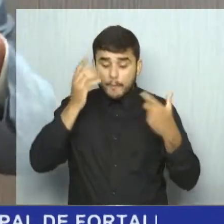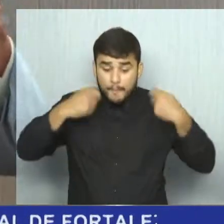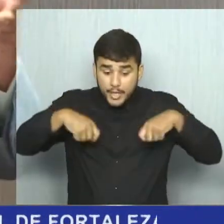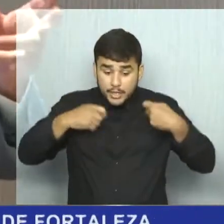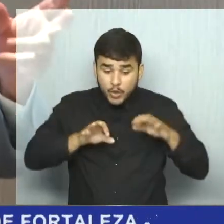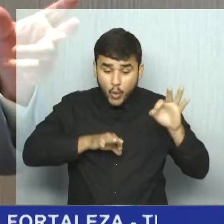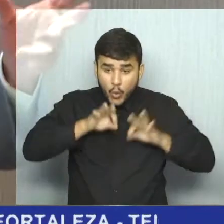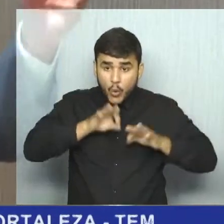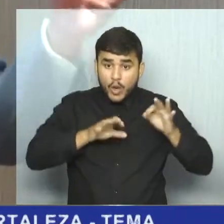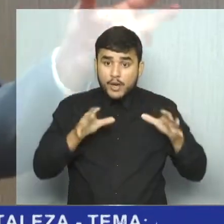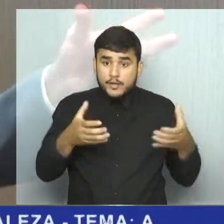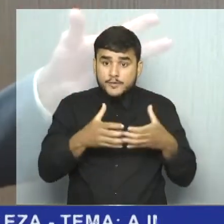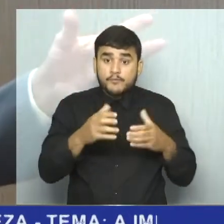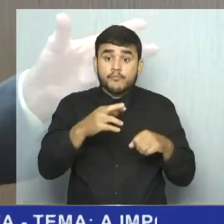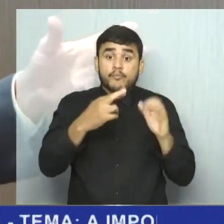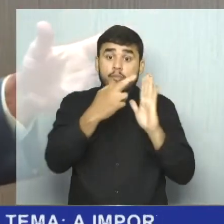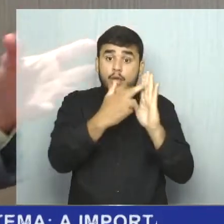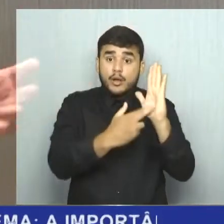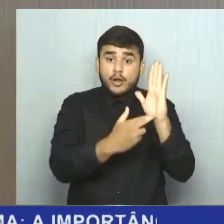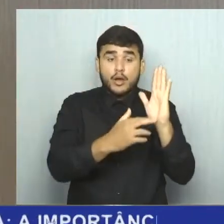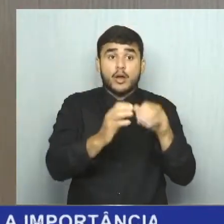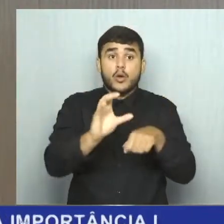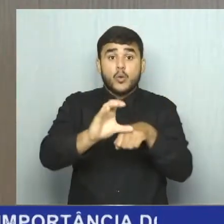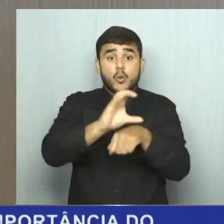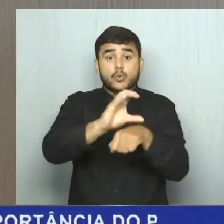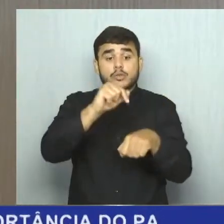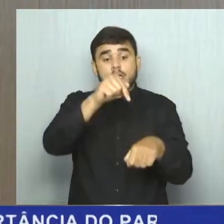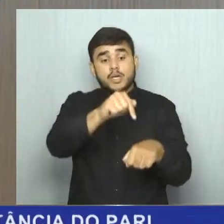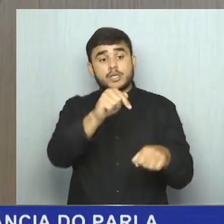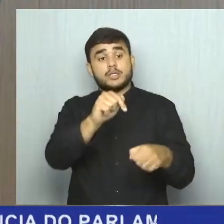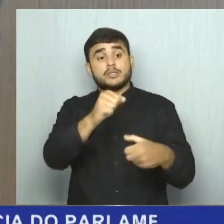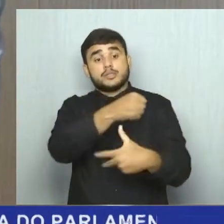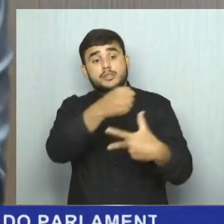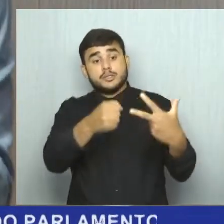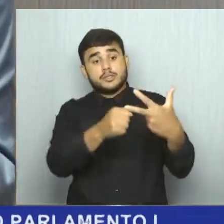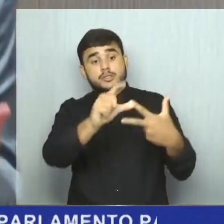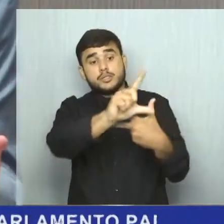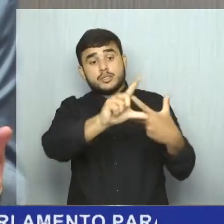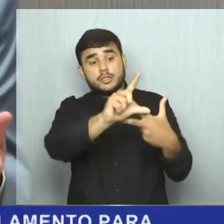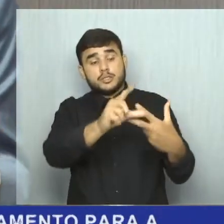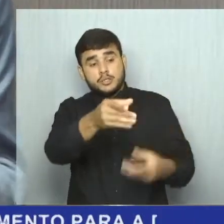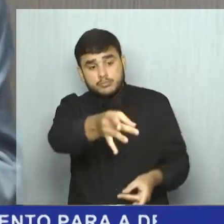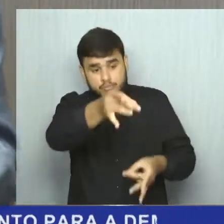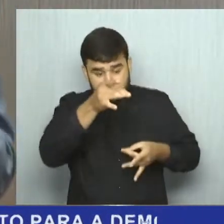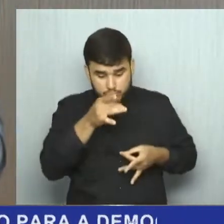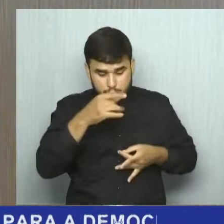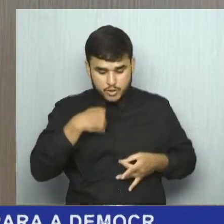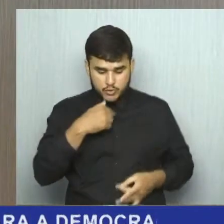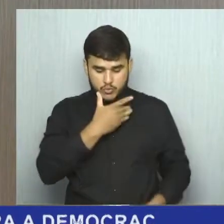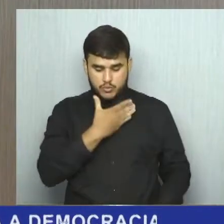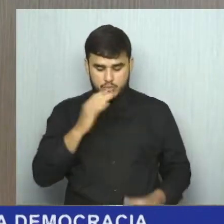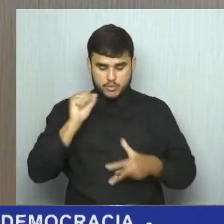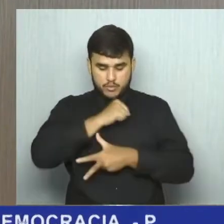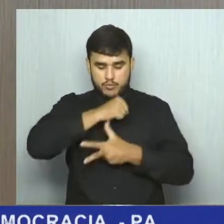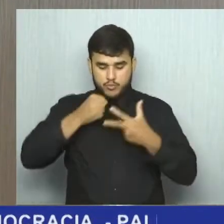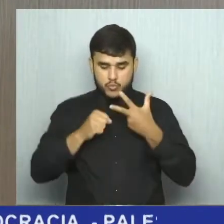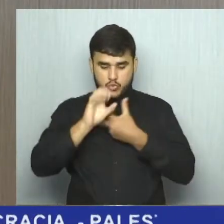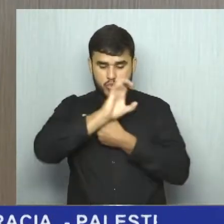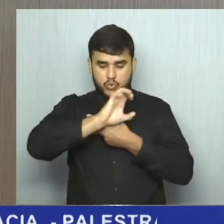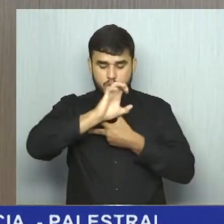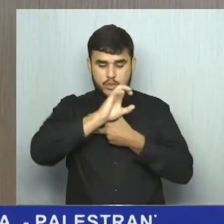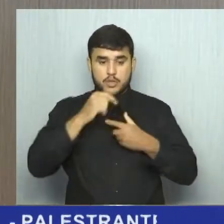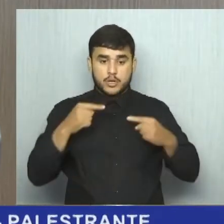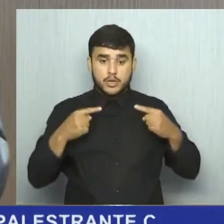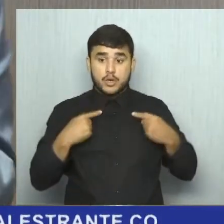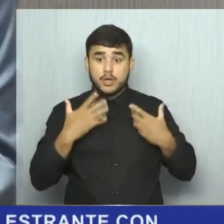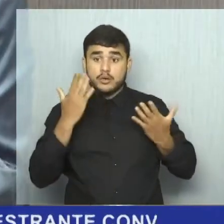o código regrado pelo legislativo, dizia o que justo é e o que não é. Dizia o que é consentâneo com a ordem